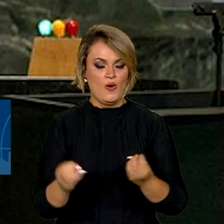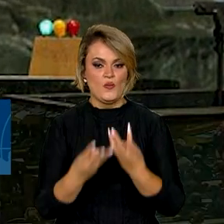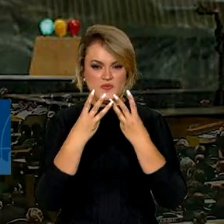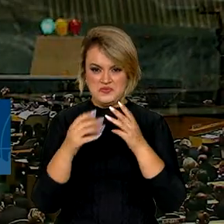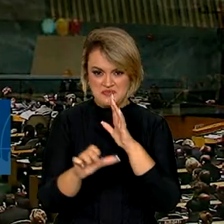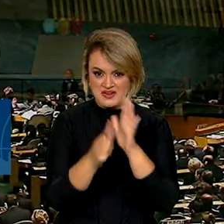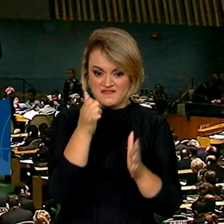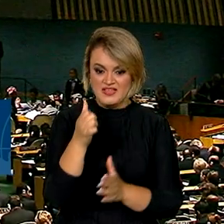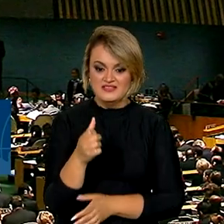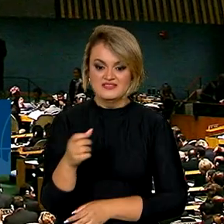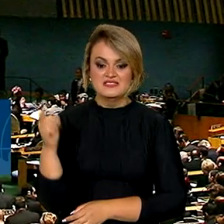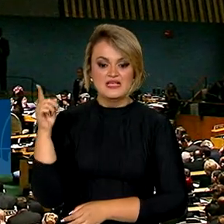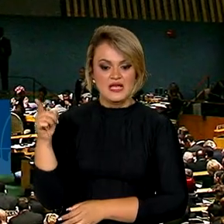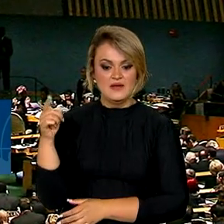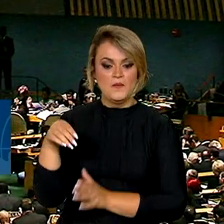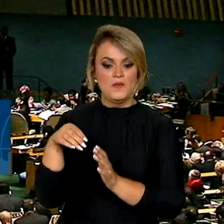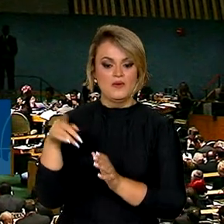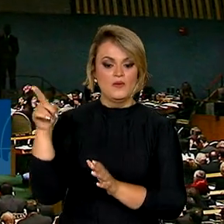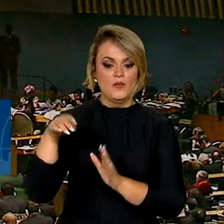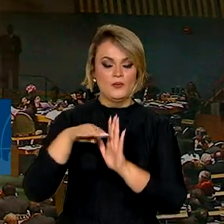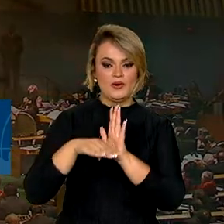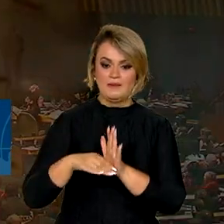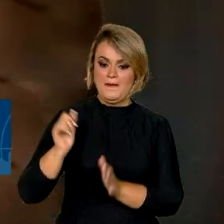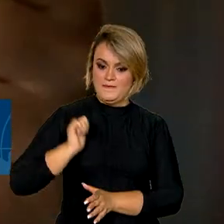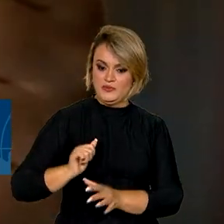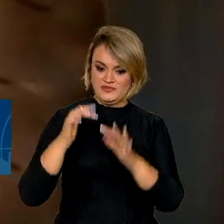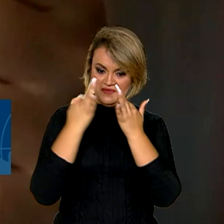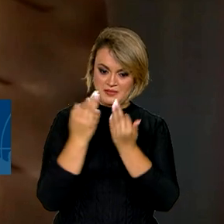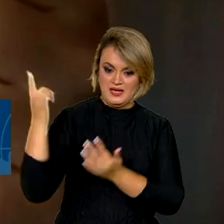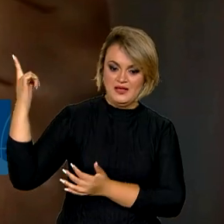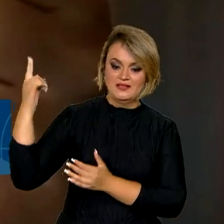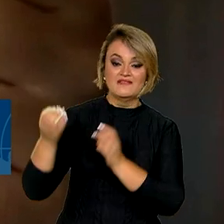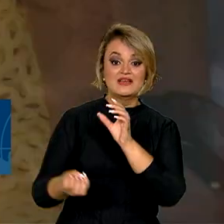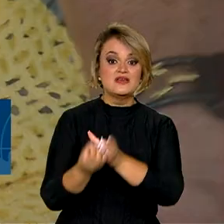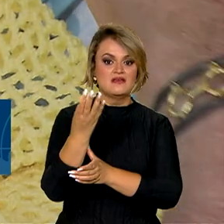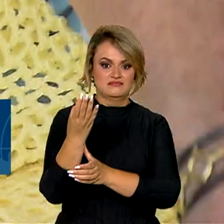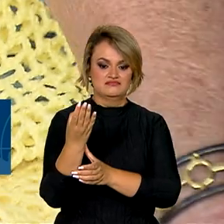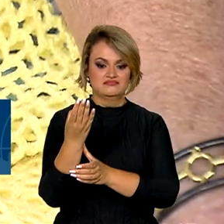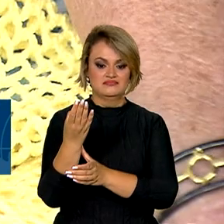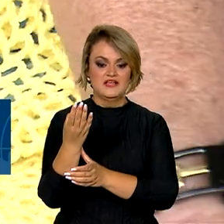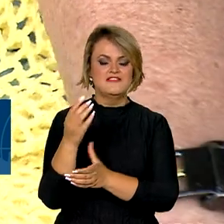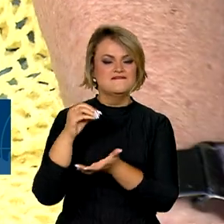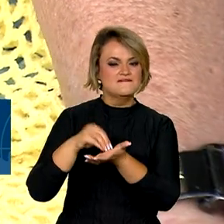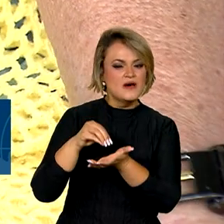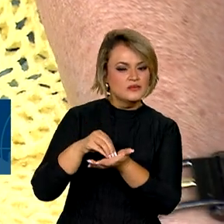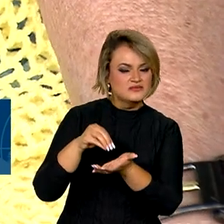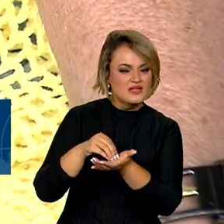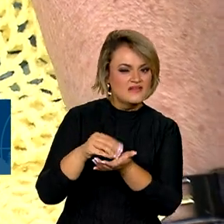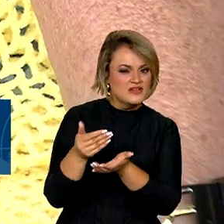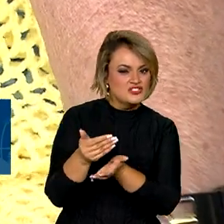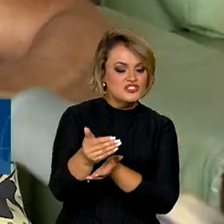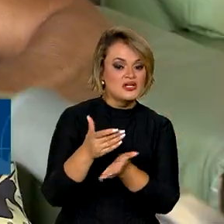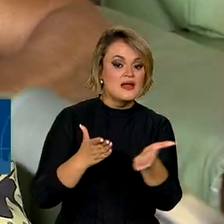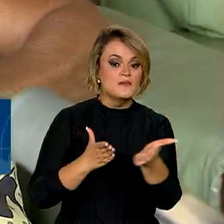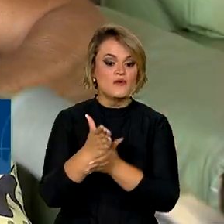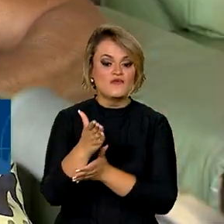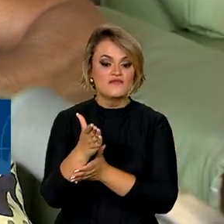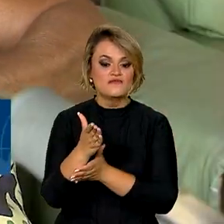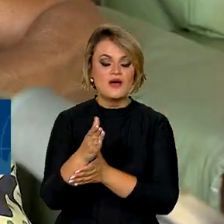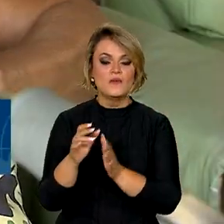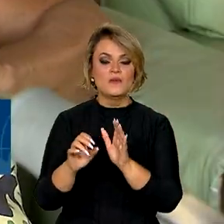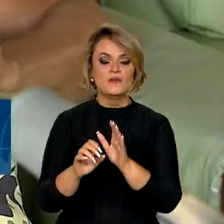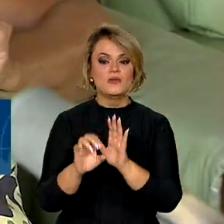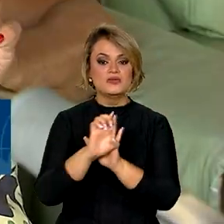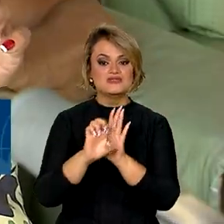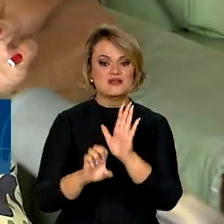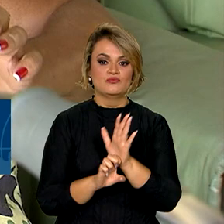primeira vez, o programa Bolsa Família ainda estava sendo criado e faltava pouco para ele sancionar o